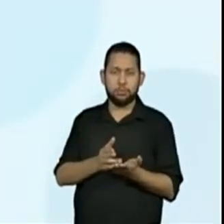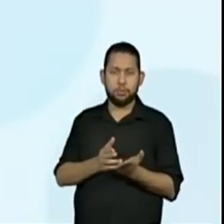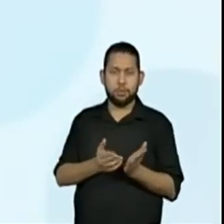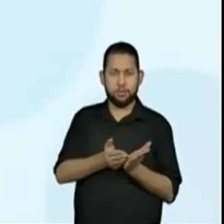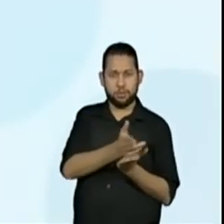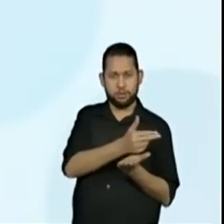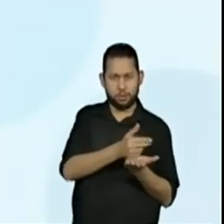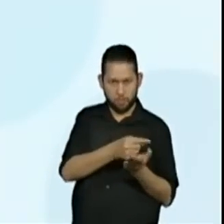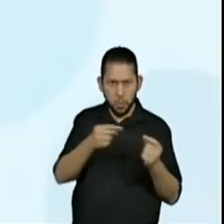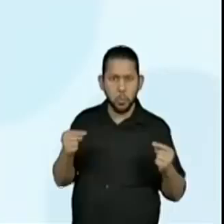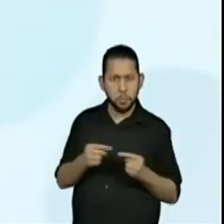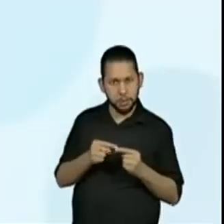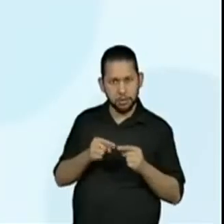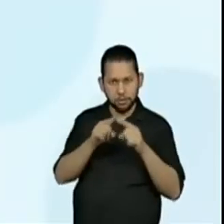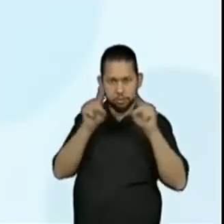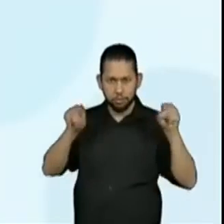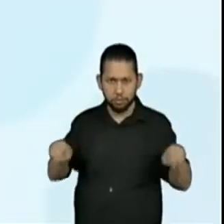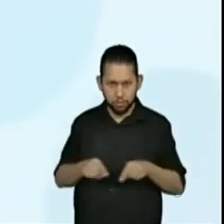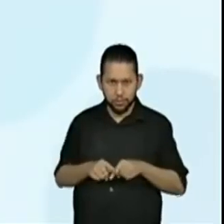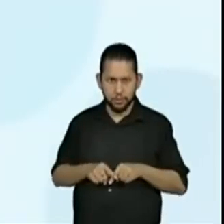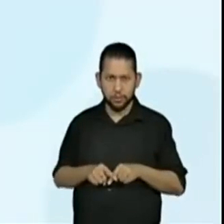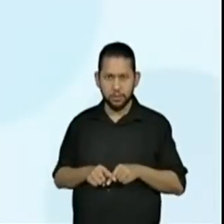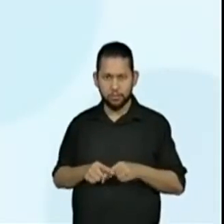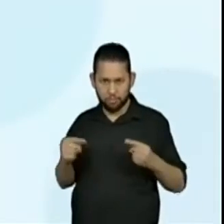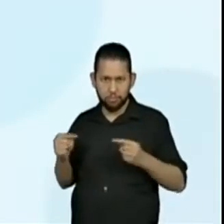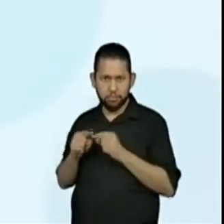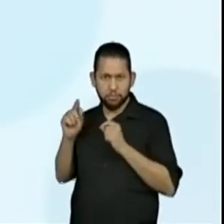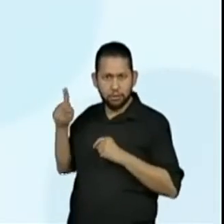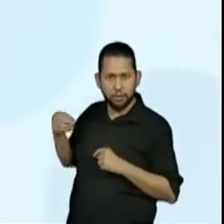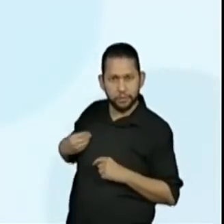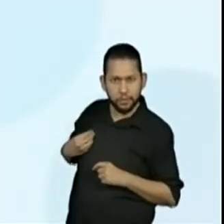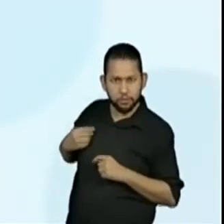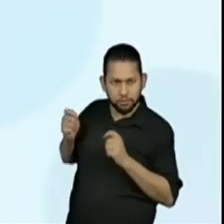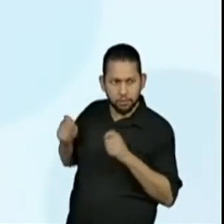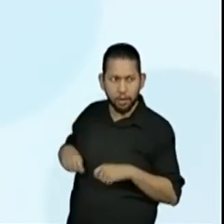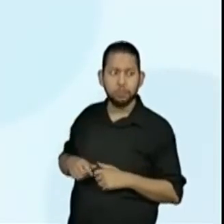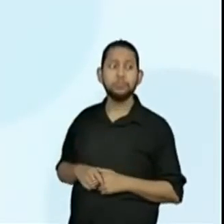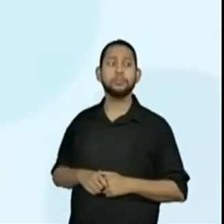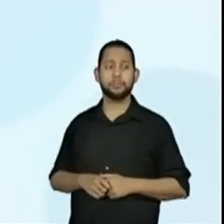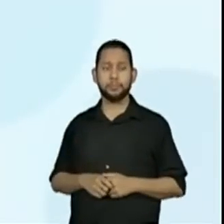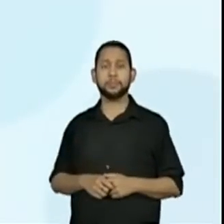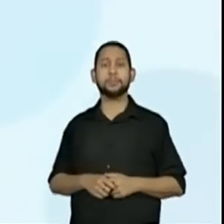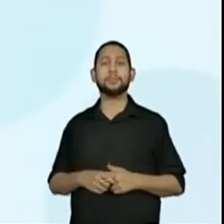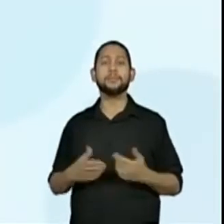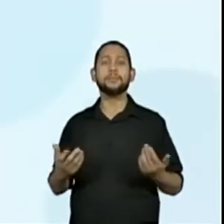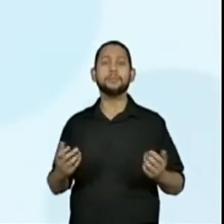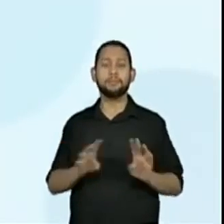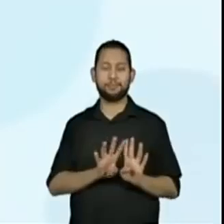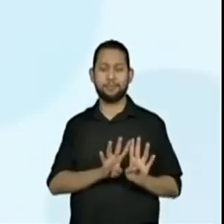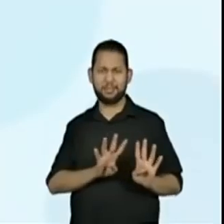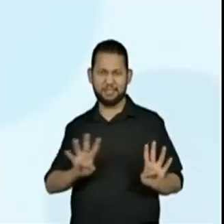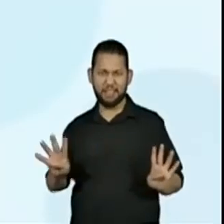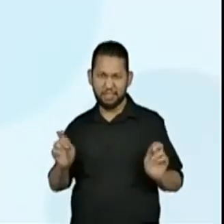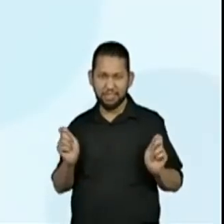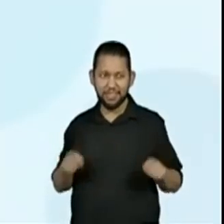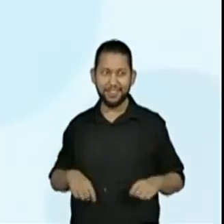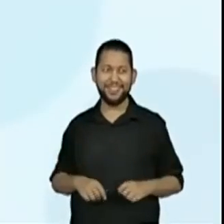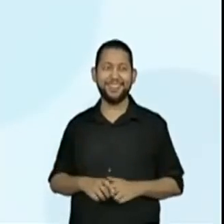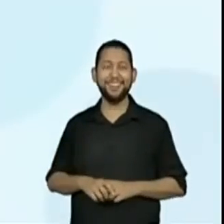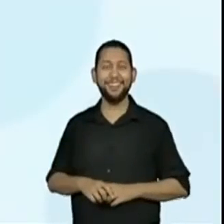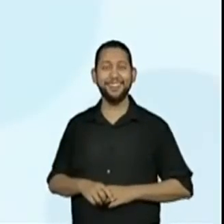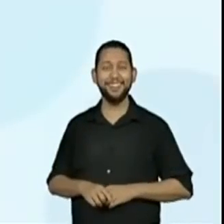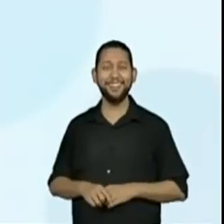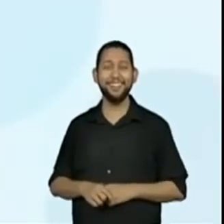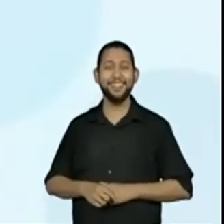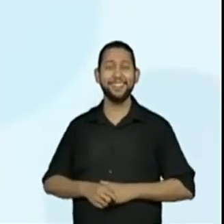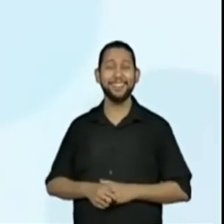horta dessa maneira sim a cerca seria suficiente Vamos retomar então alguma